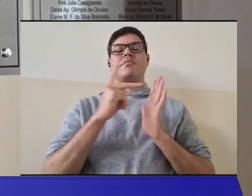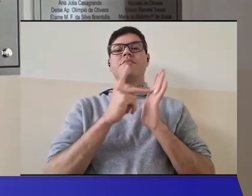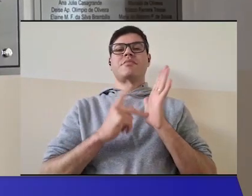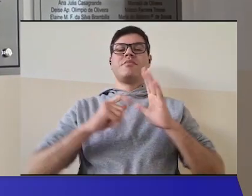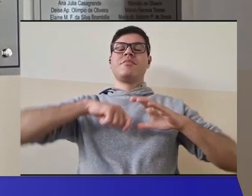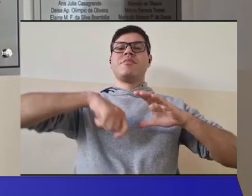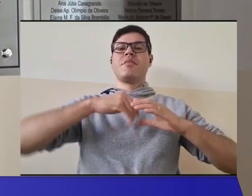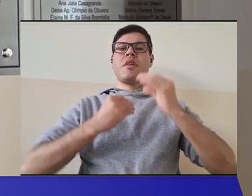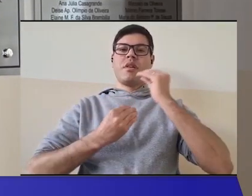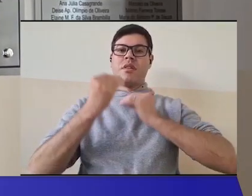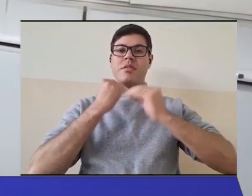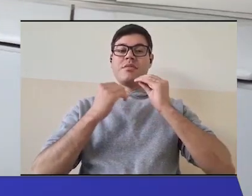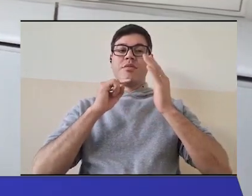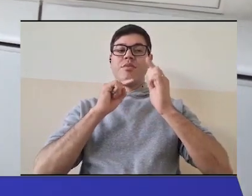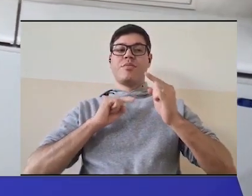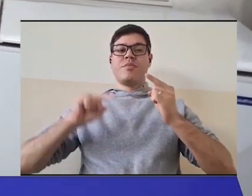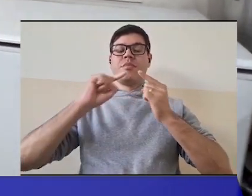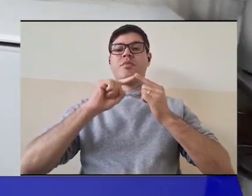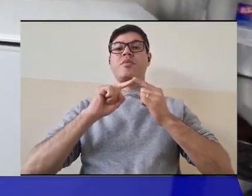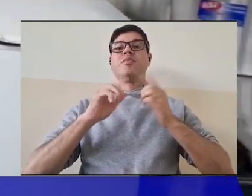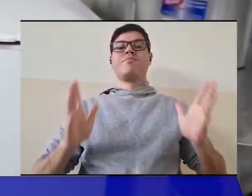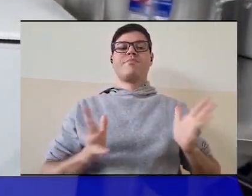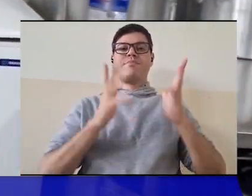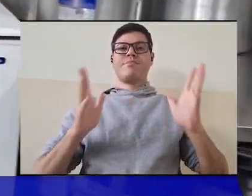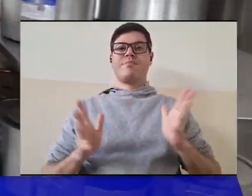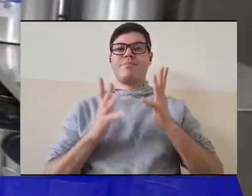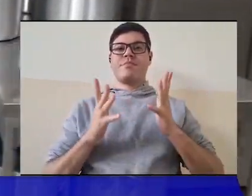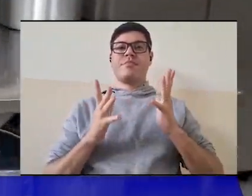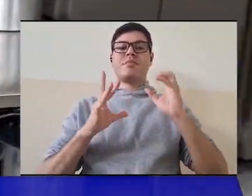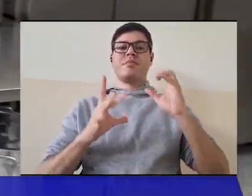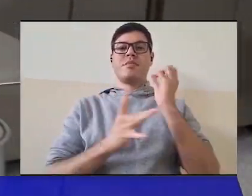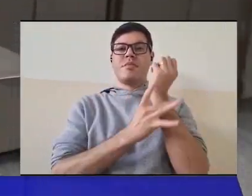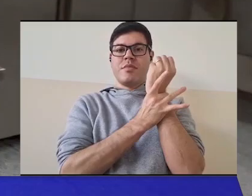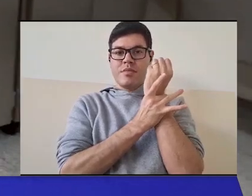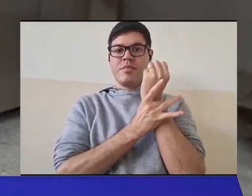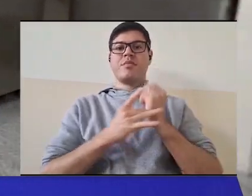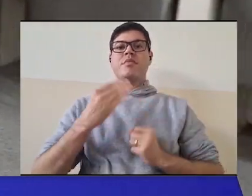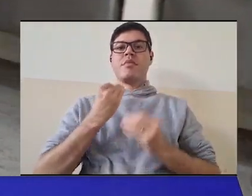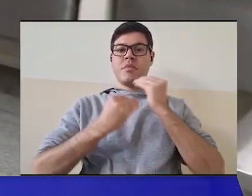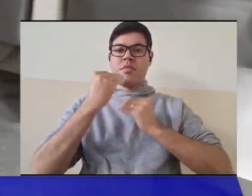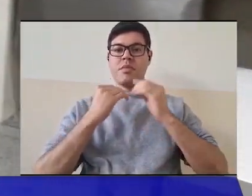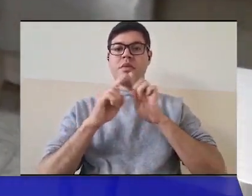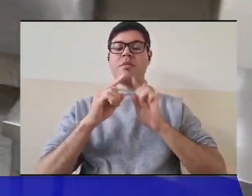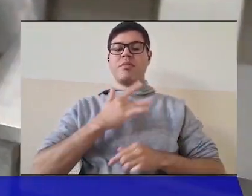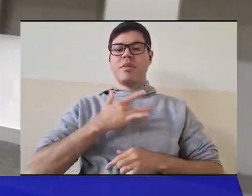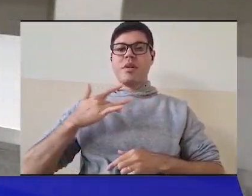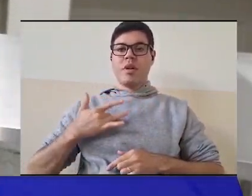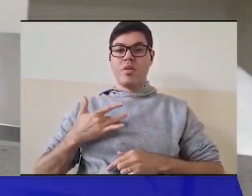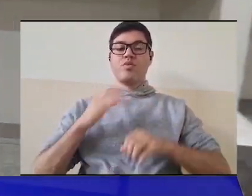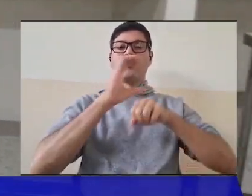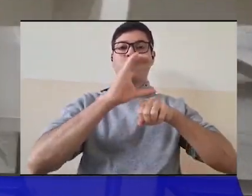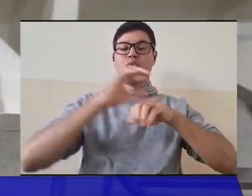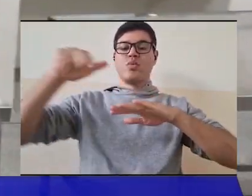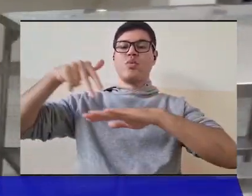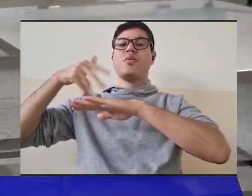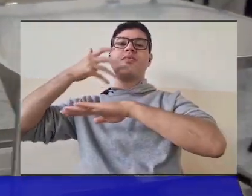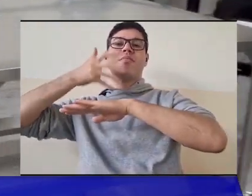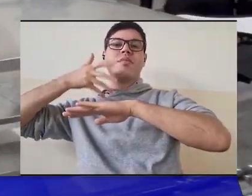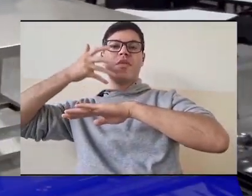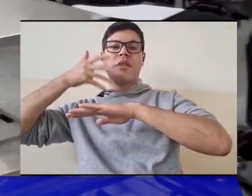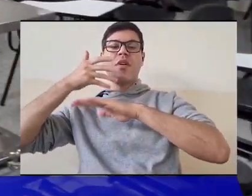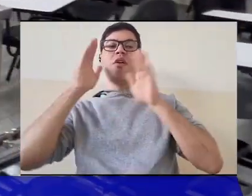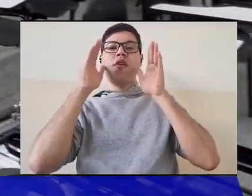O projeto Cozinha Alimento tem o objetivo de promover a segurança alimentar e nutricional a partir de cursos